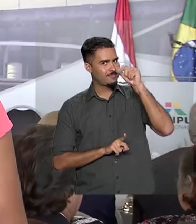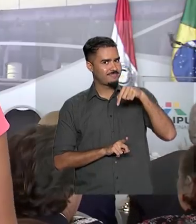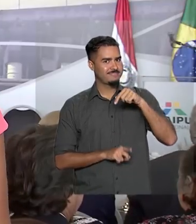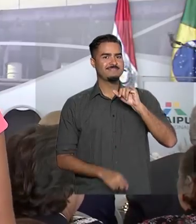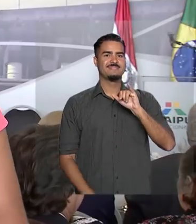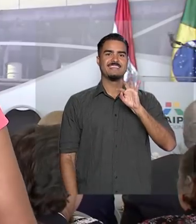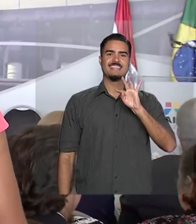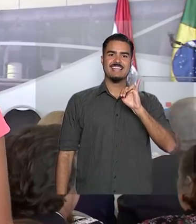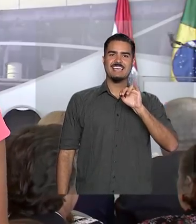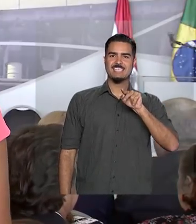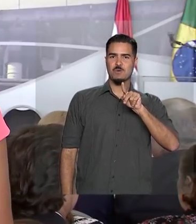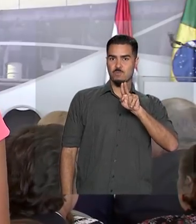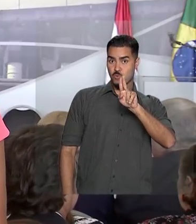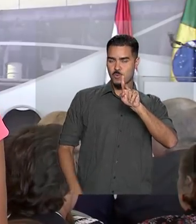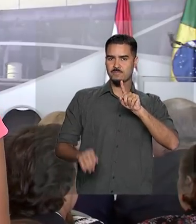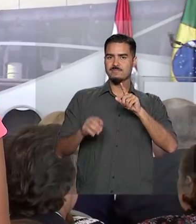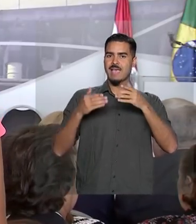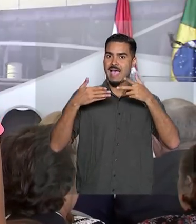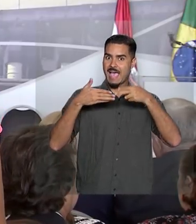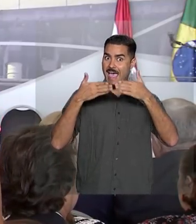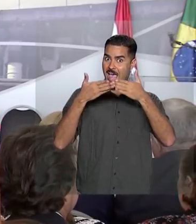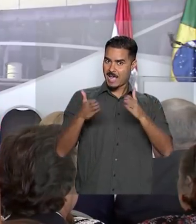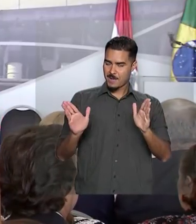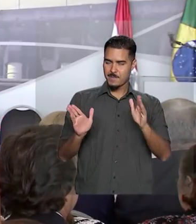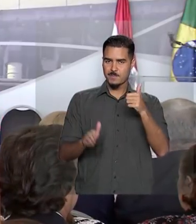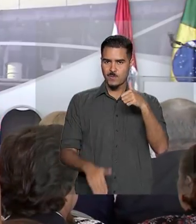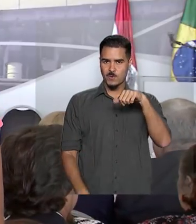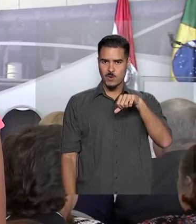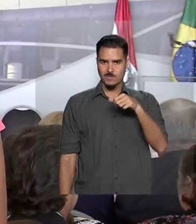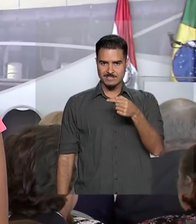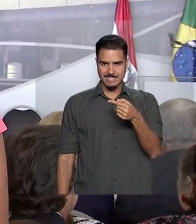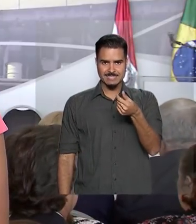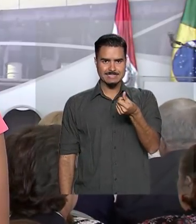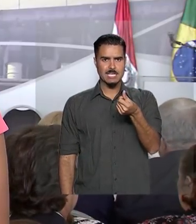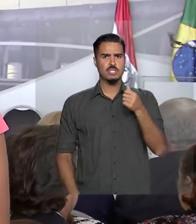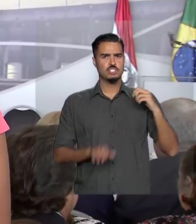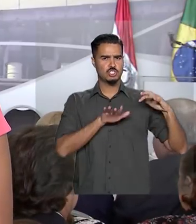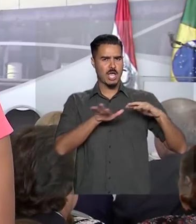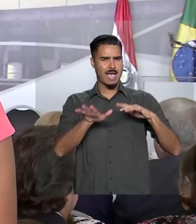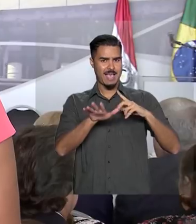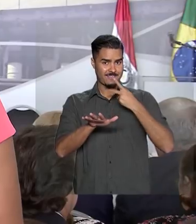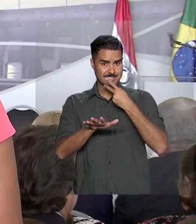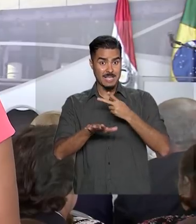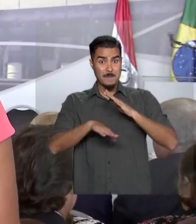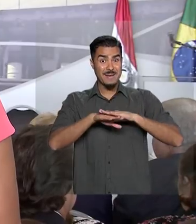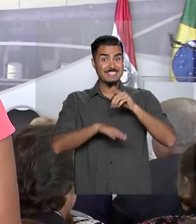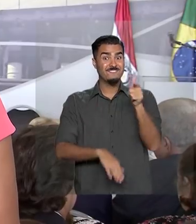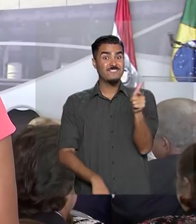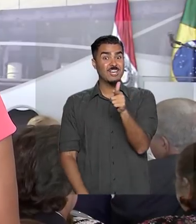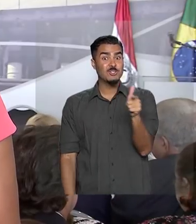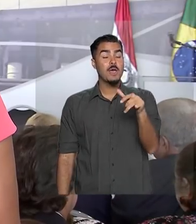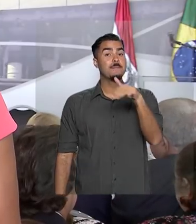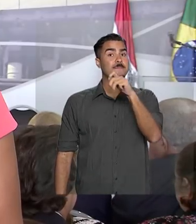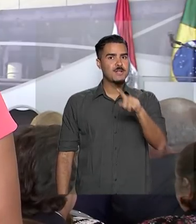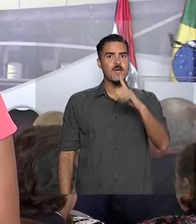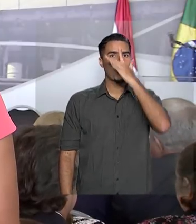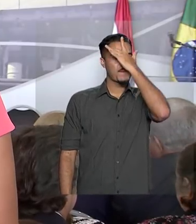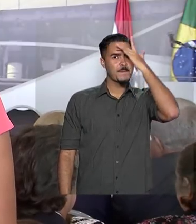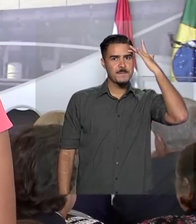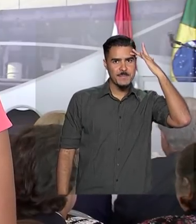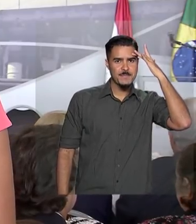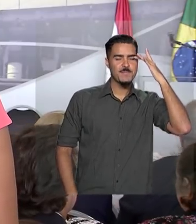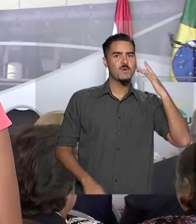Itaipu, desde que abriu as portas em 1976, já recebeu mais de 22 milhões